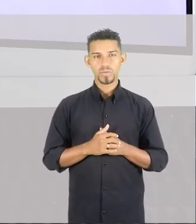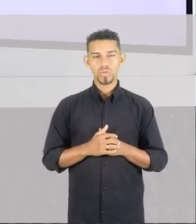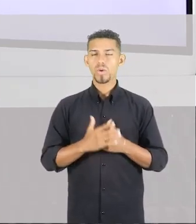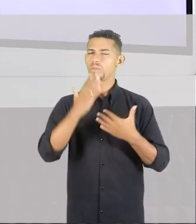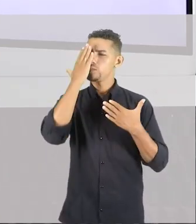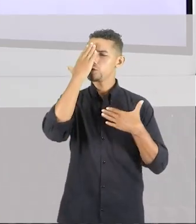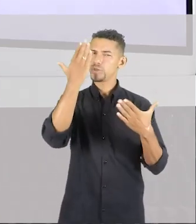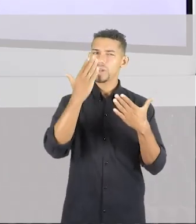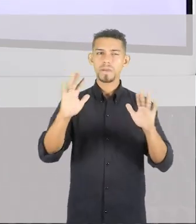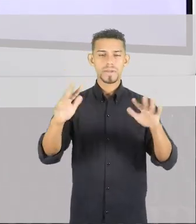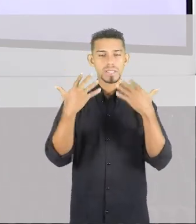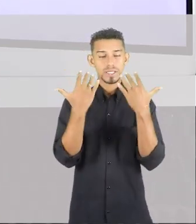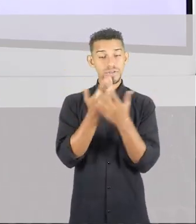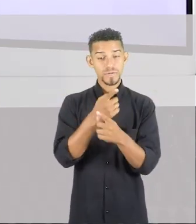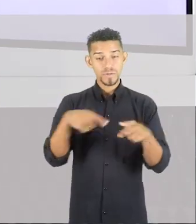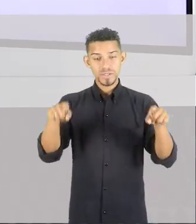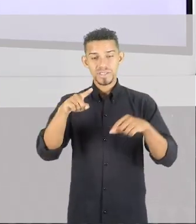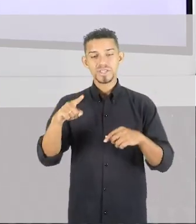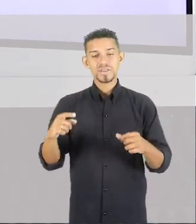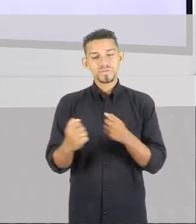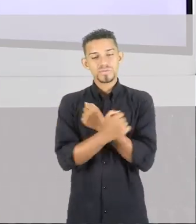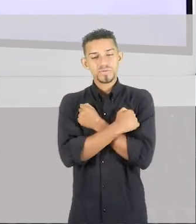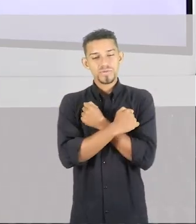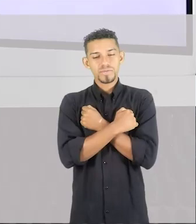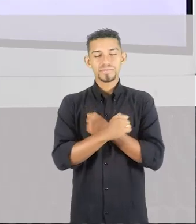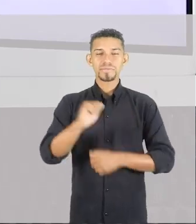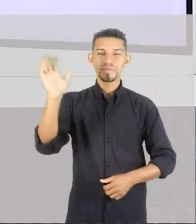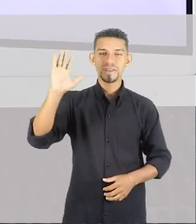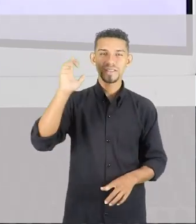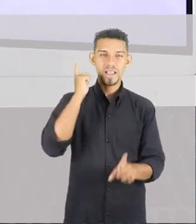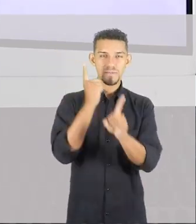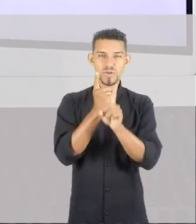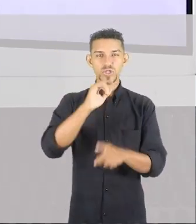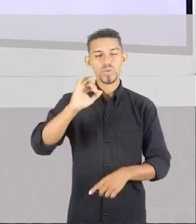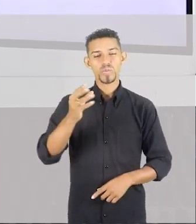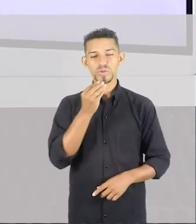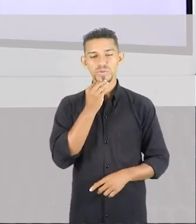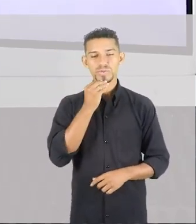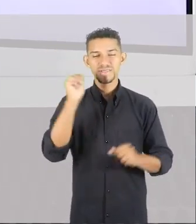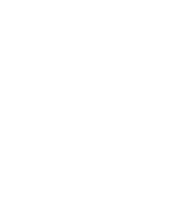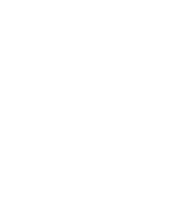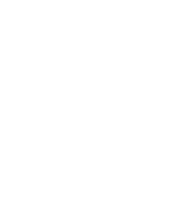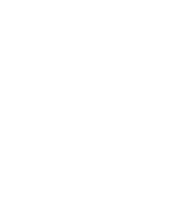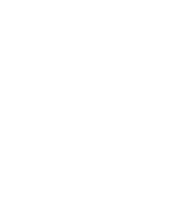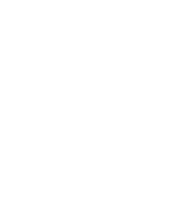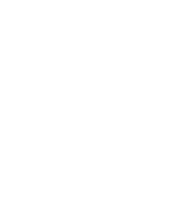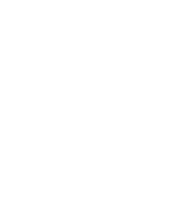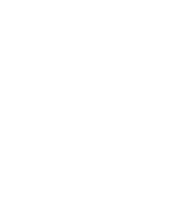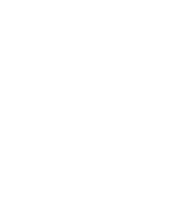Muito obrigado pela atenção de vocês, um grande abraço a todos e até a próxima oportunidade. Tchau, tchau.